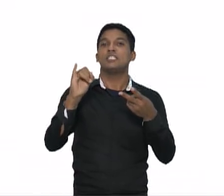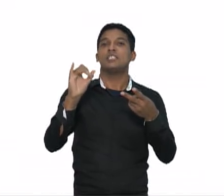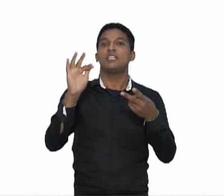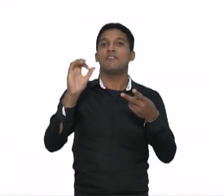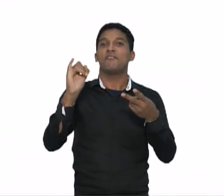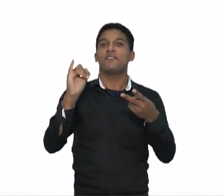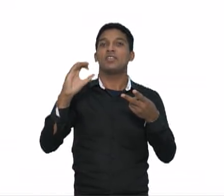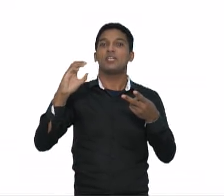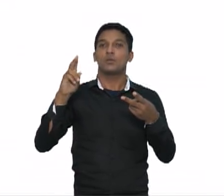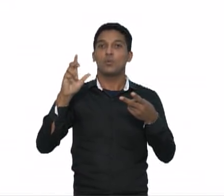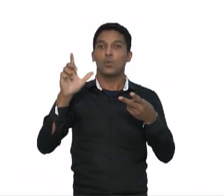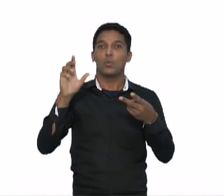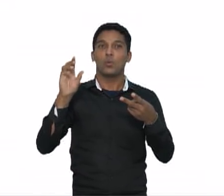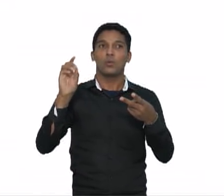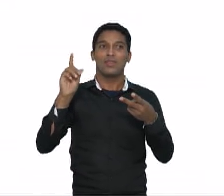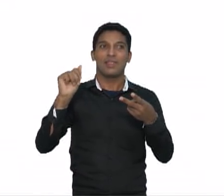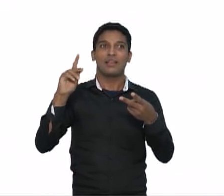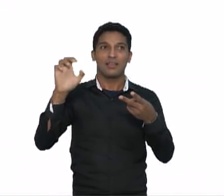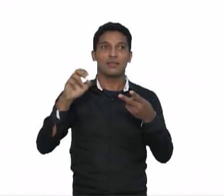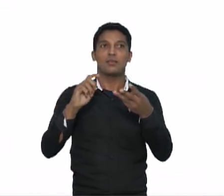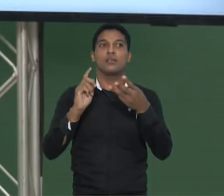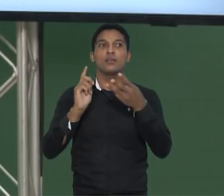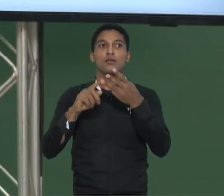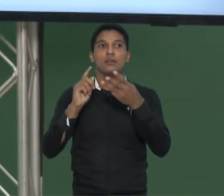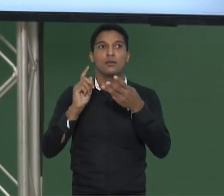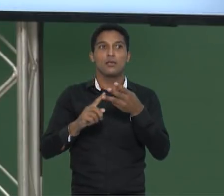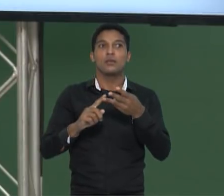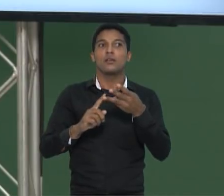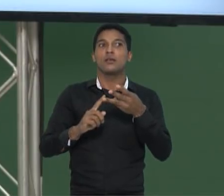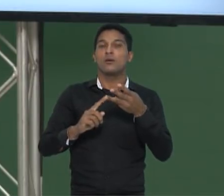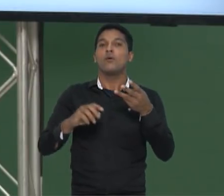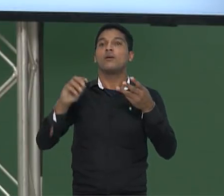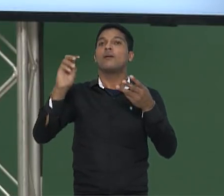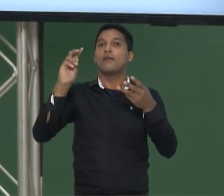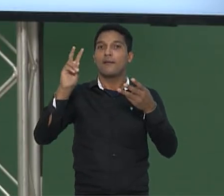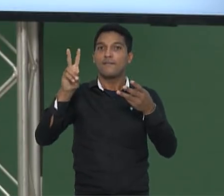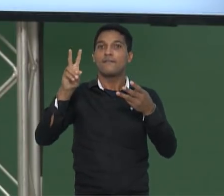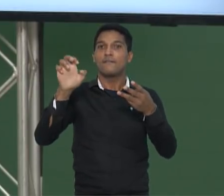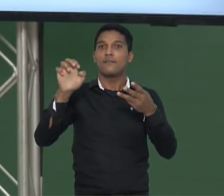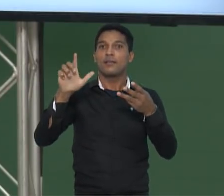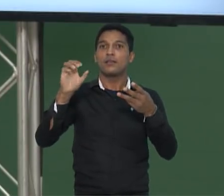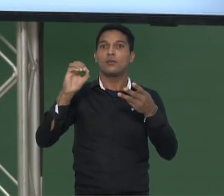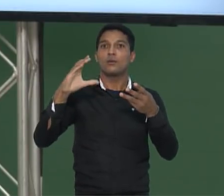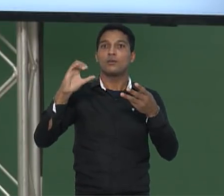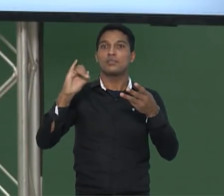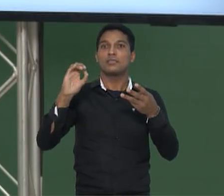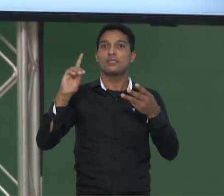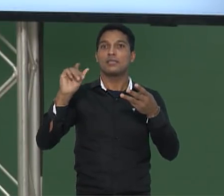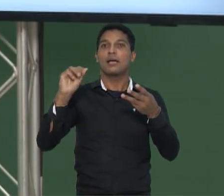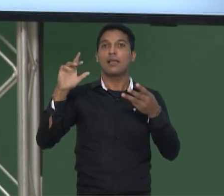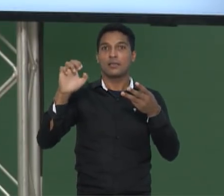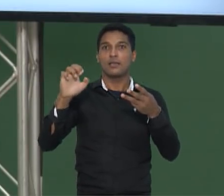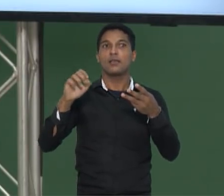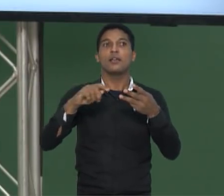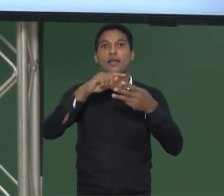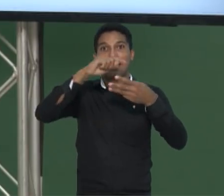velocidade, ou speed. Então, nós vamos ver agora cada